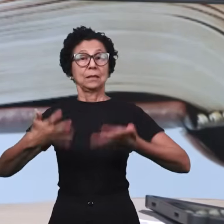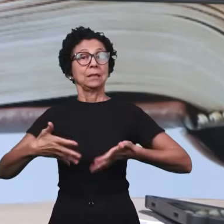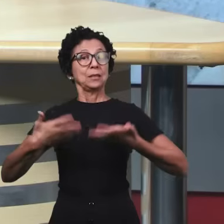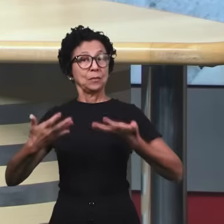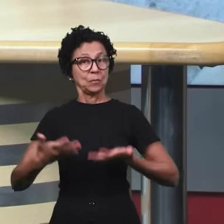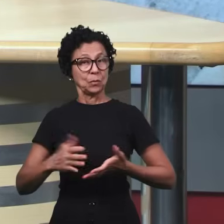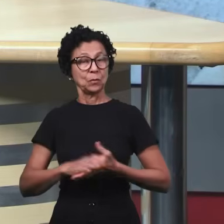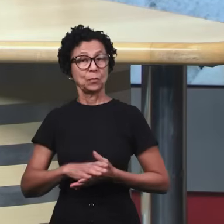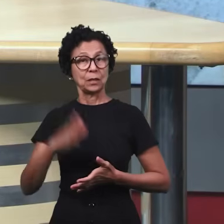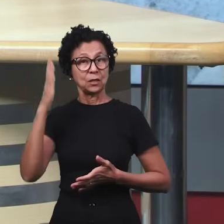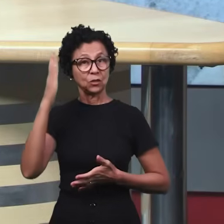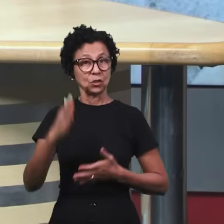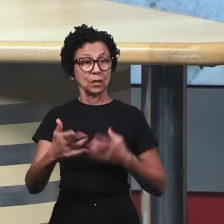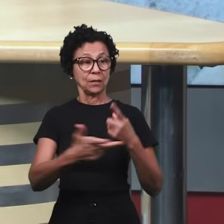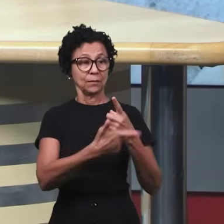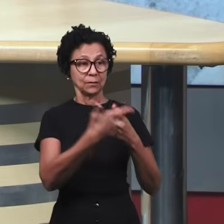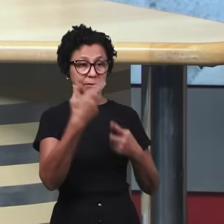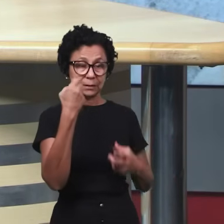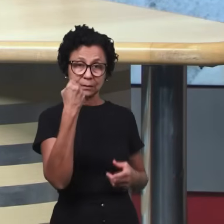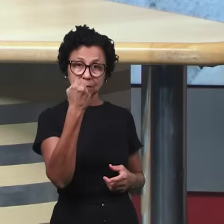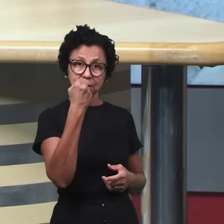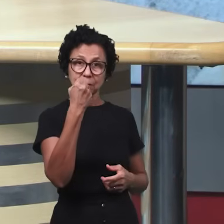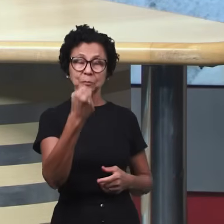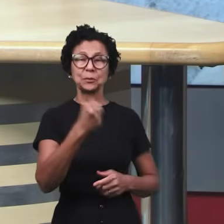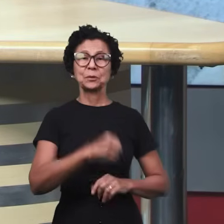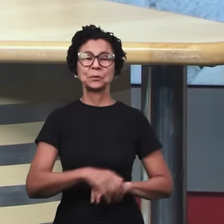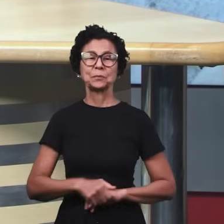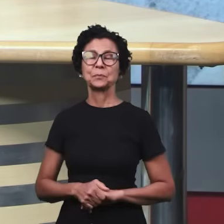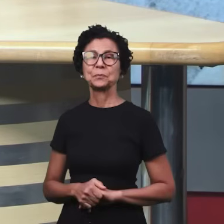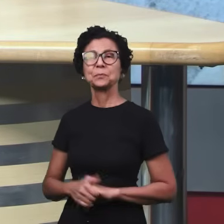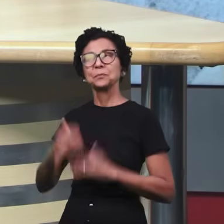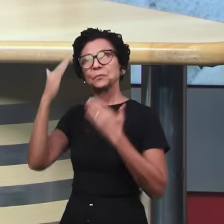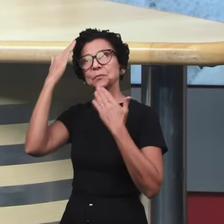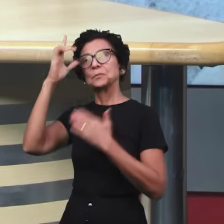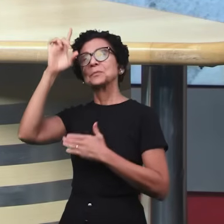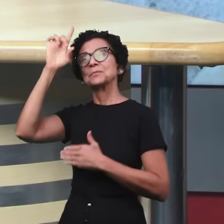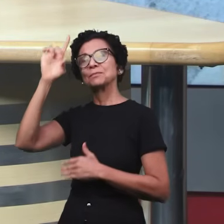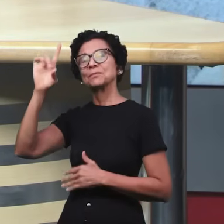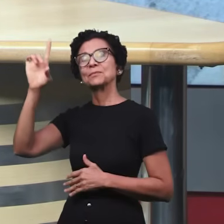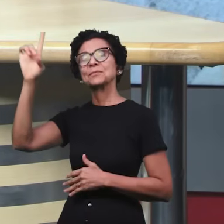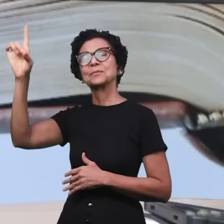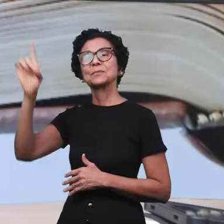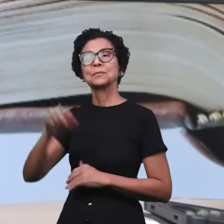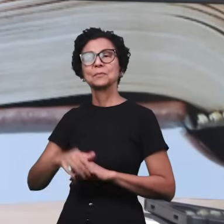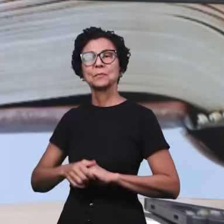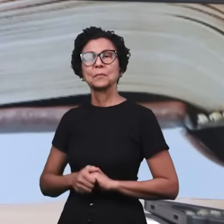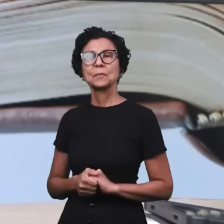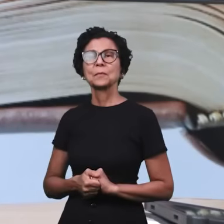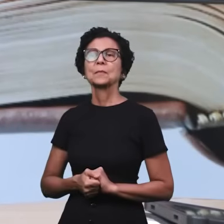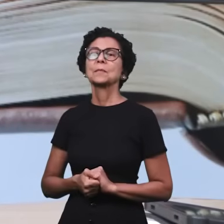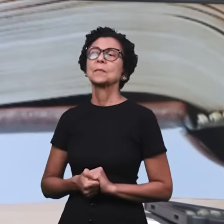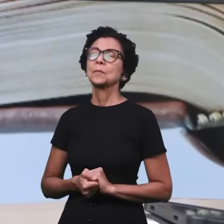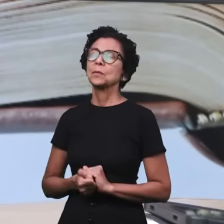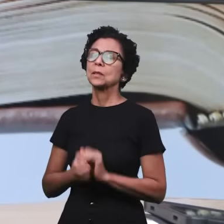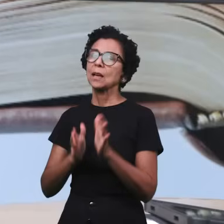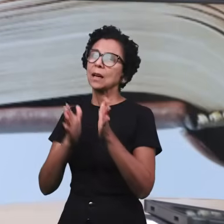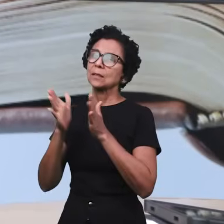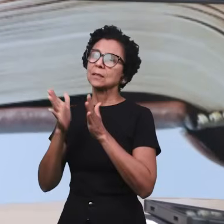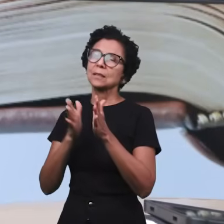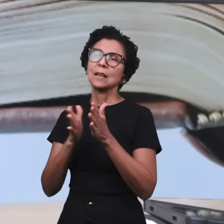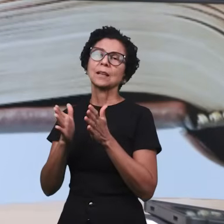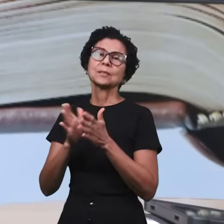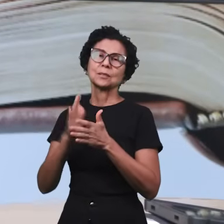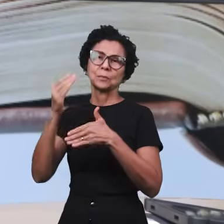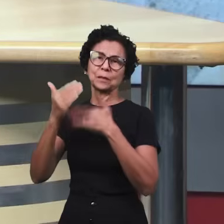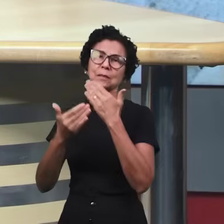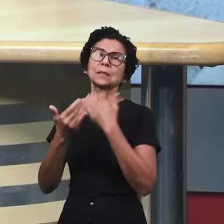Jesus já venceu o mundo. Então nós louvamos a Deus por isso, por termos acesso à lã e o